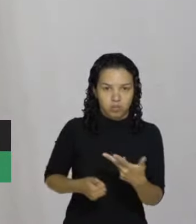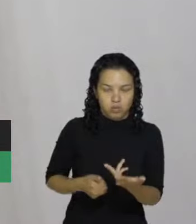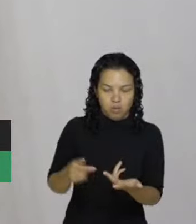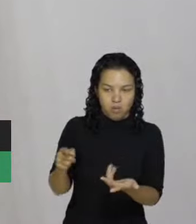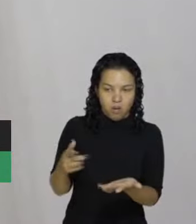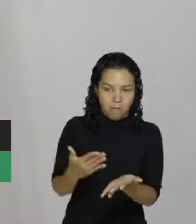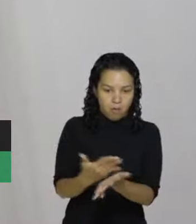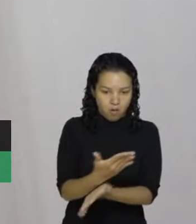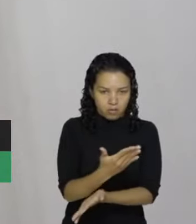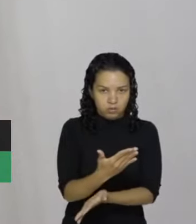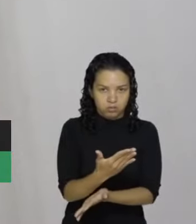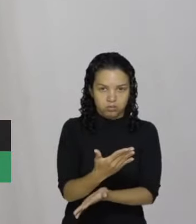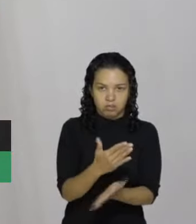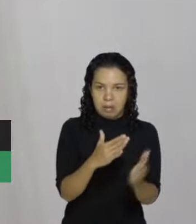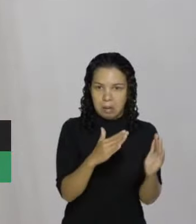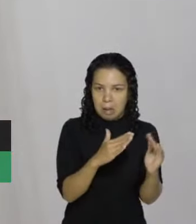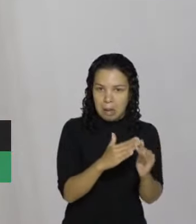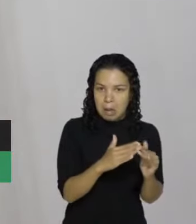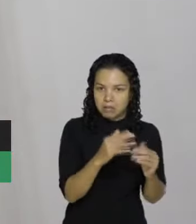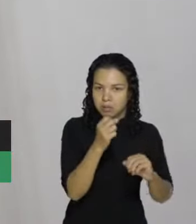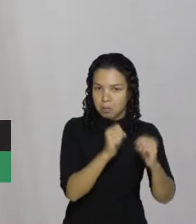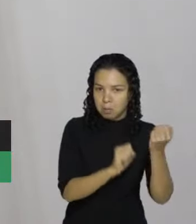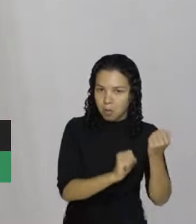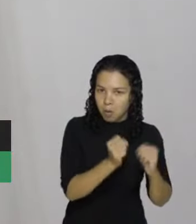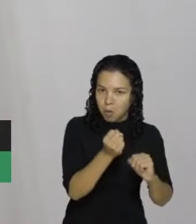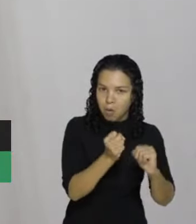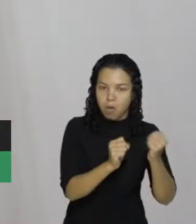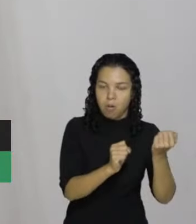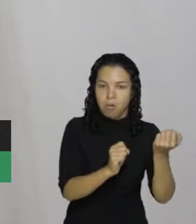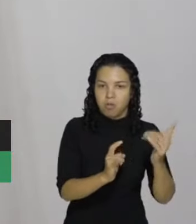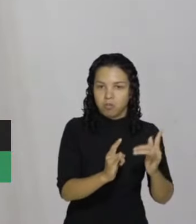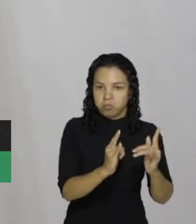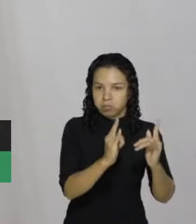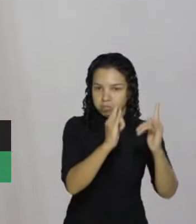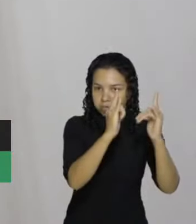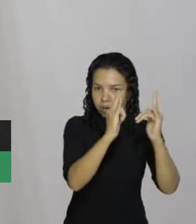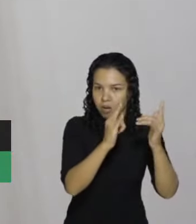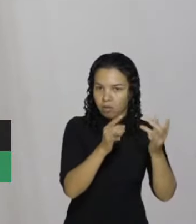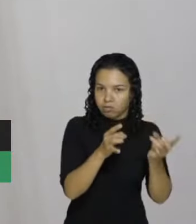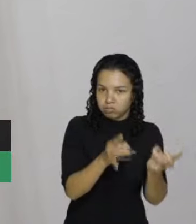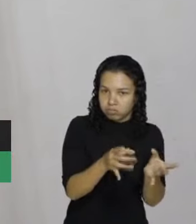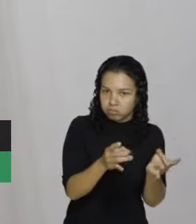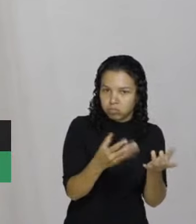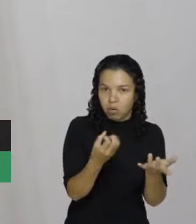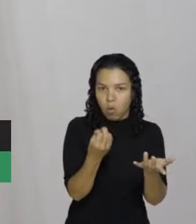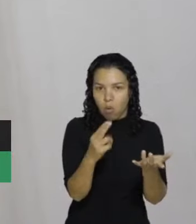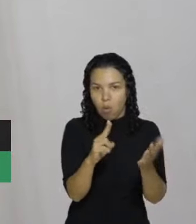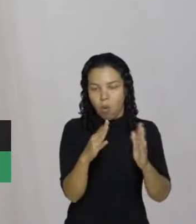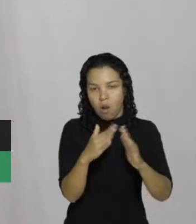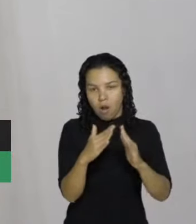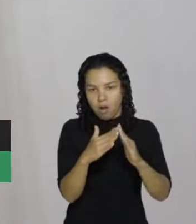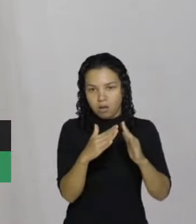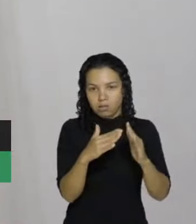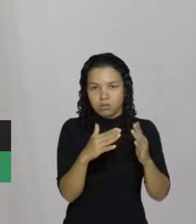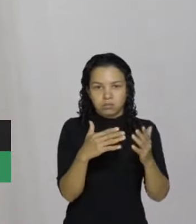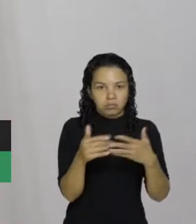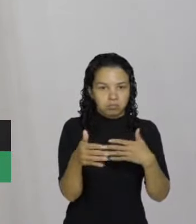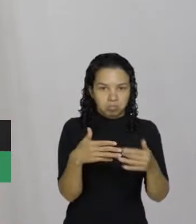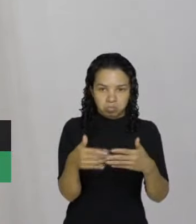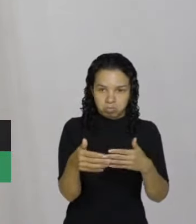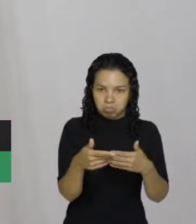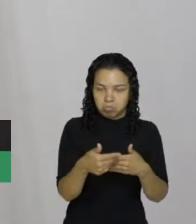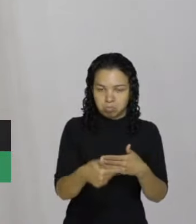galpão, de uma indústria, de um prédio comercial, de um prédio residencial, e por aí vai.